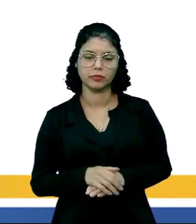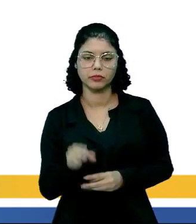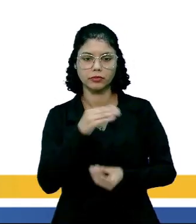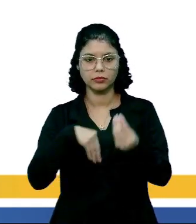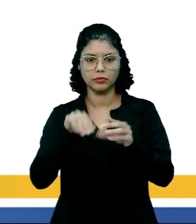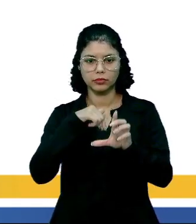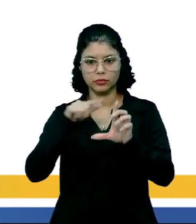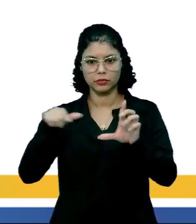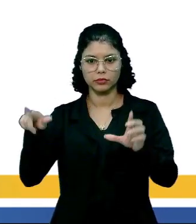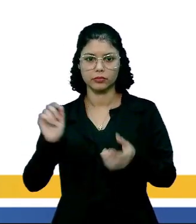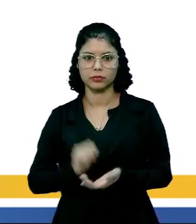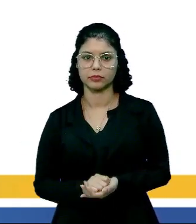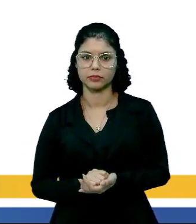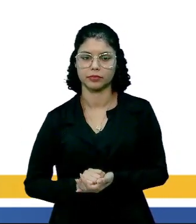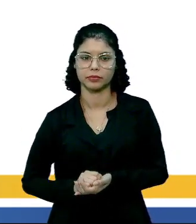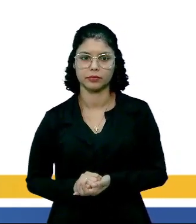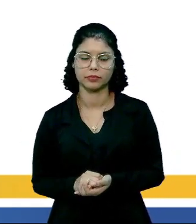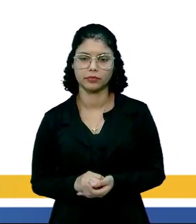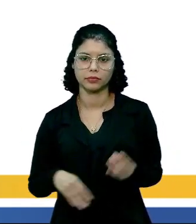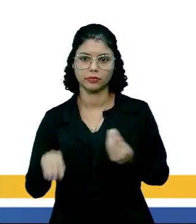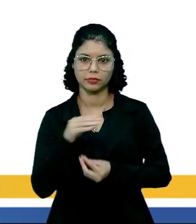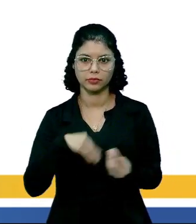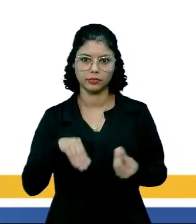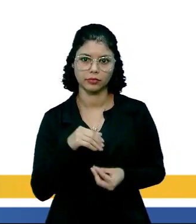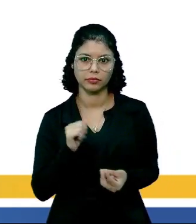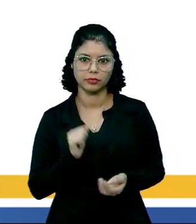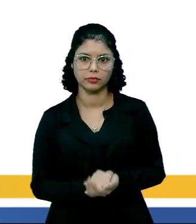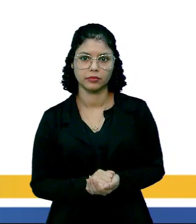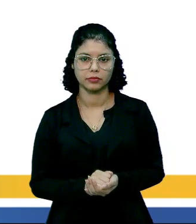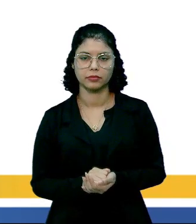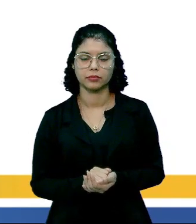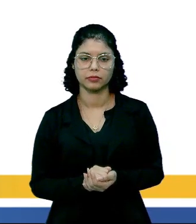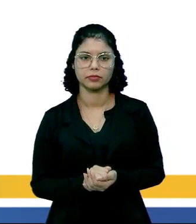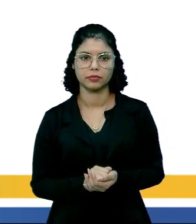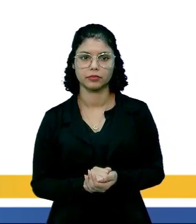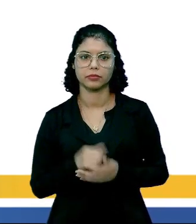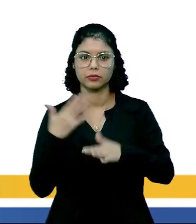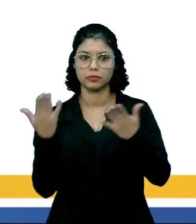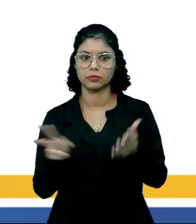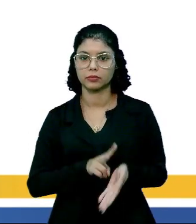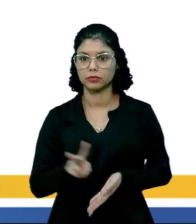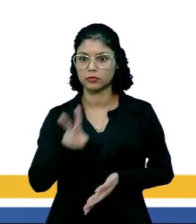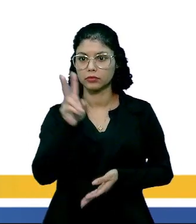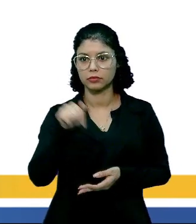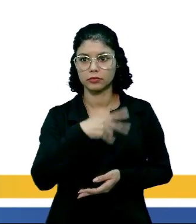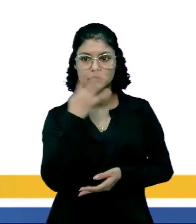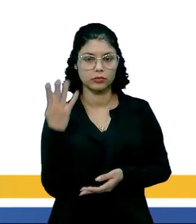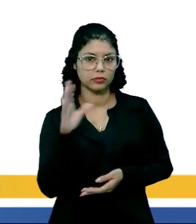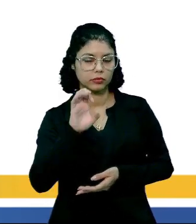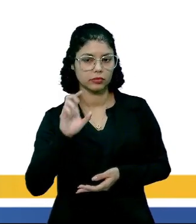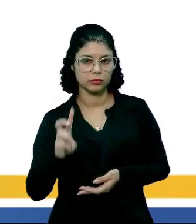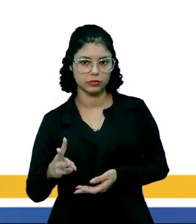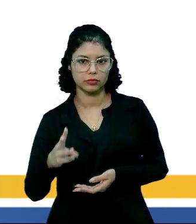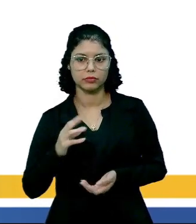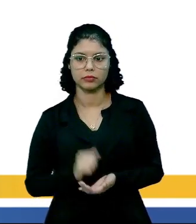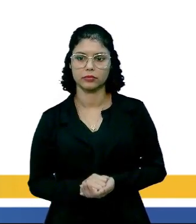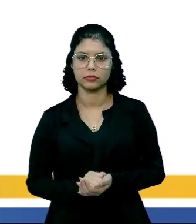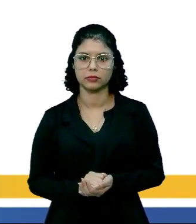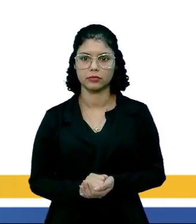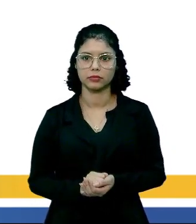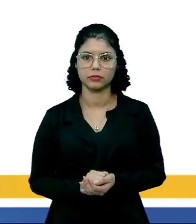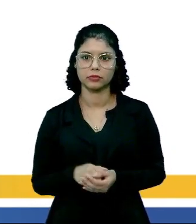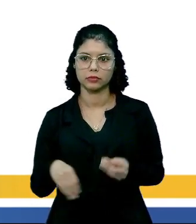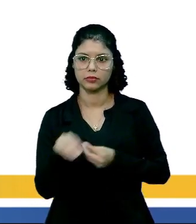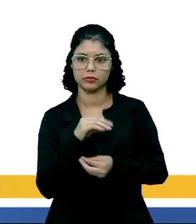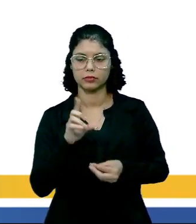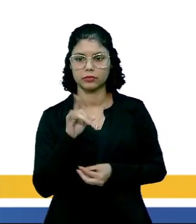gráfico eu quero saber de vocês qual é a reação catalisada Qual o valor da quantidade de energia 3 a reação